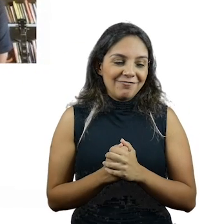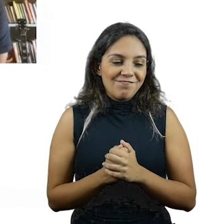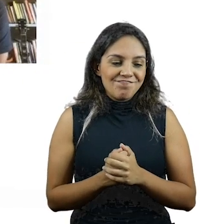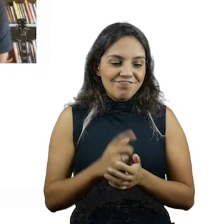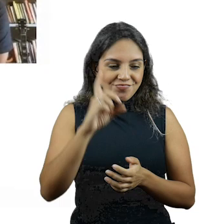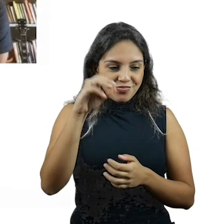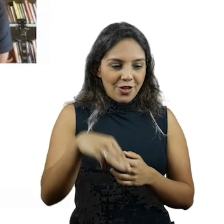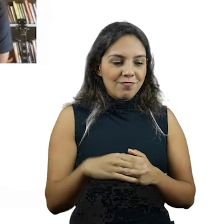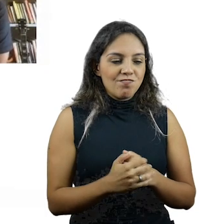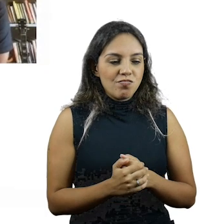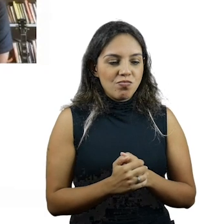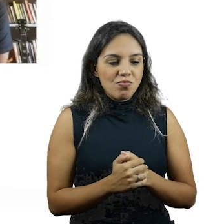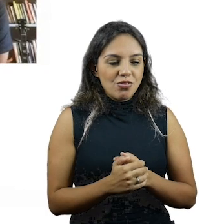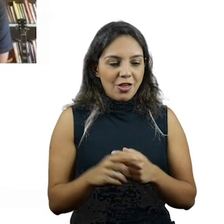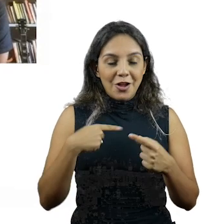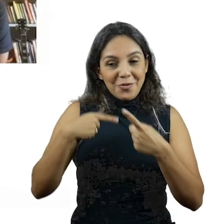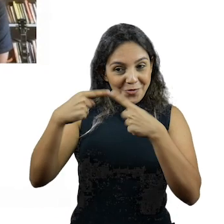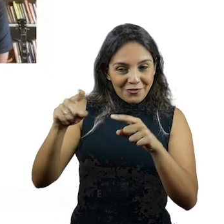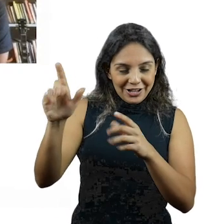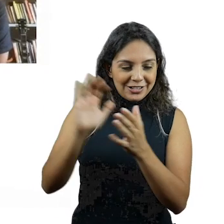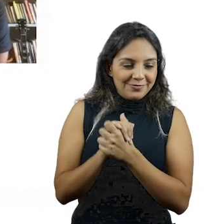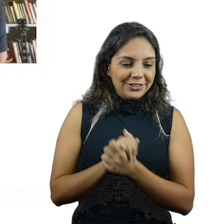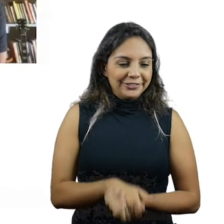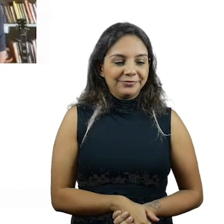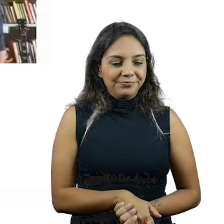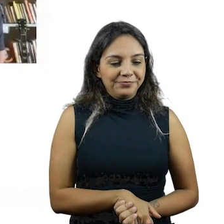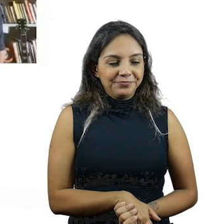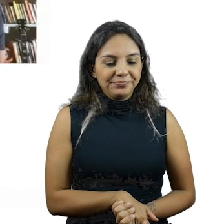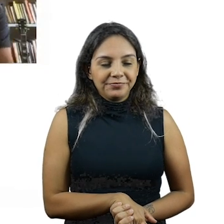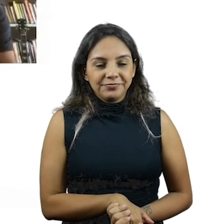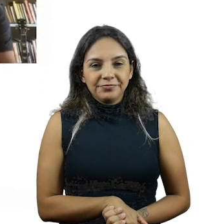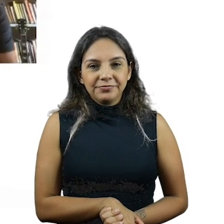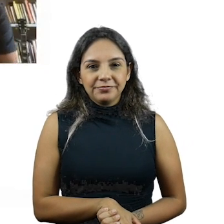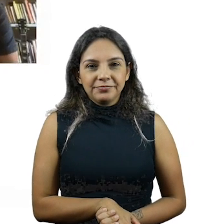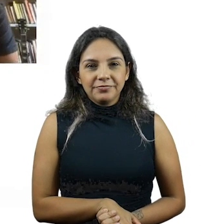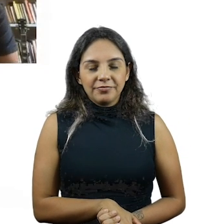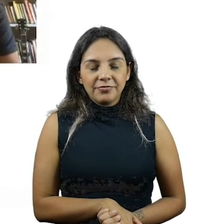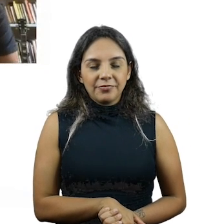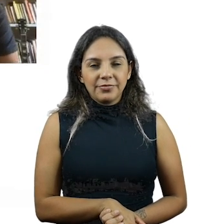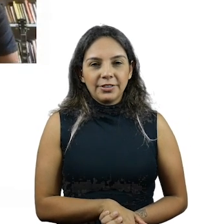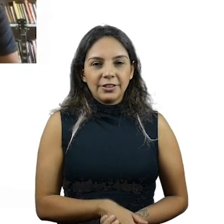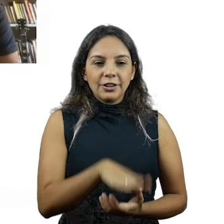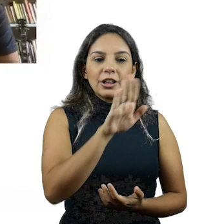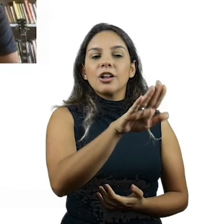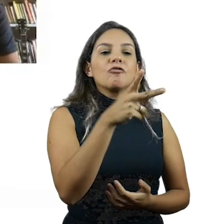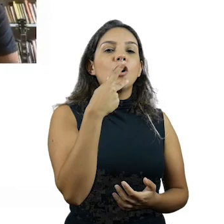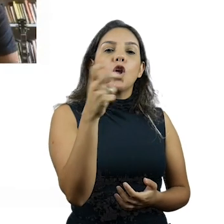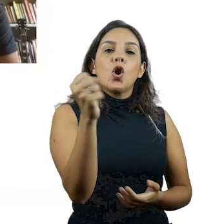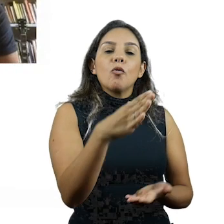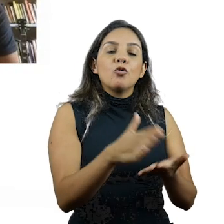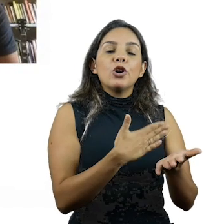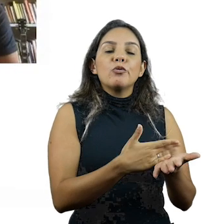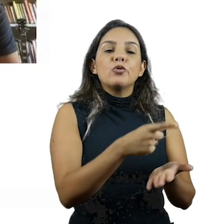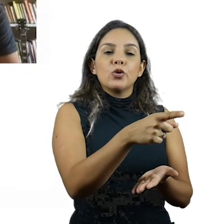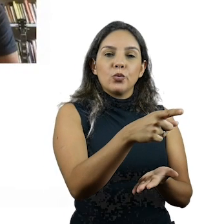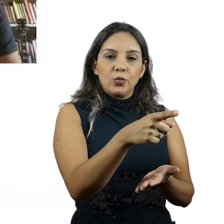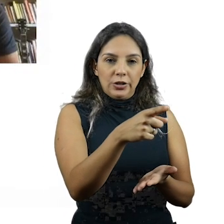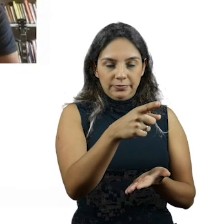Foi ótimo. Não é? Rodrigão, fala um pouquinho aí do seu novo livro. Novo livro virtual, é bom dizer, né? E-book,